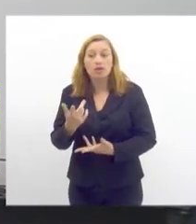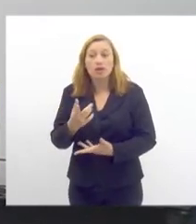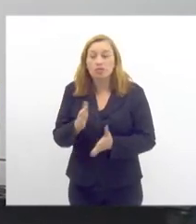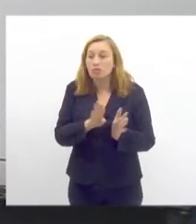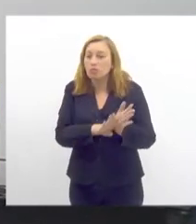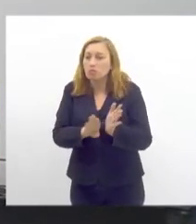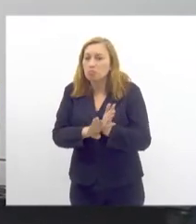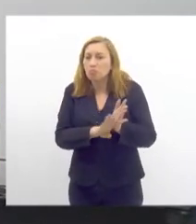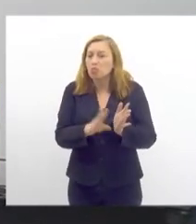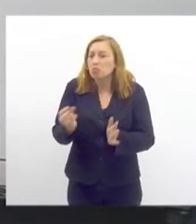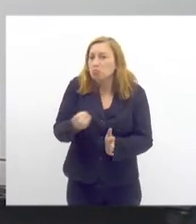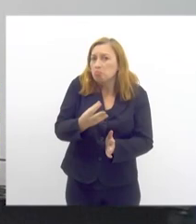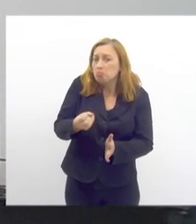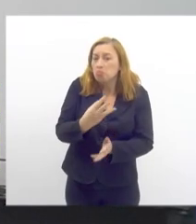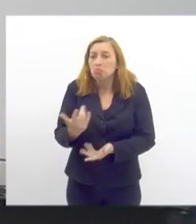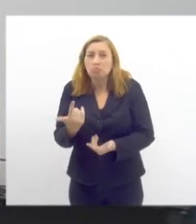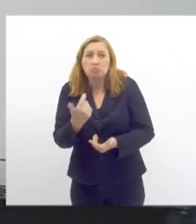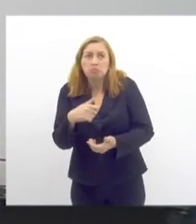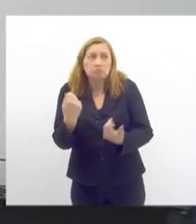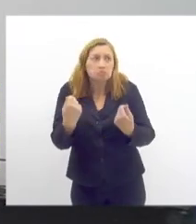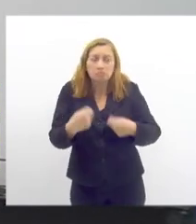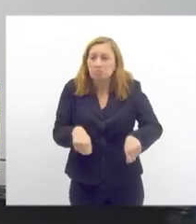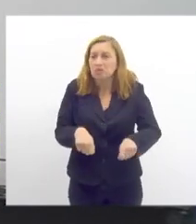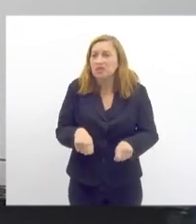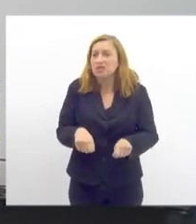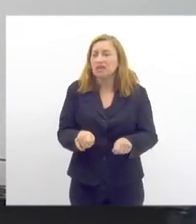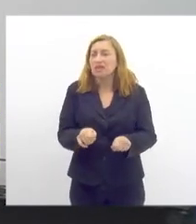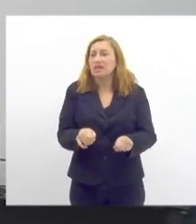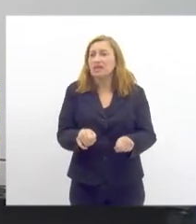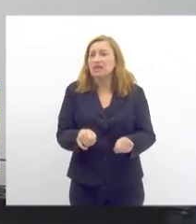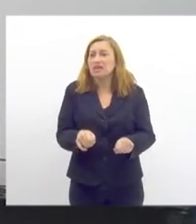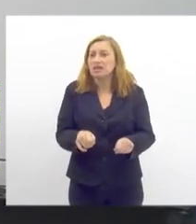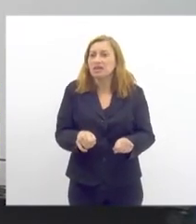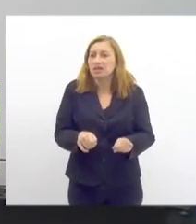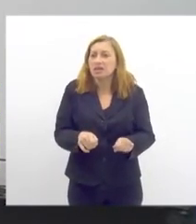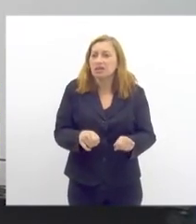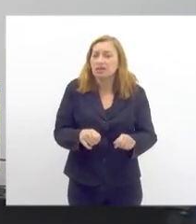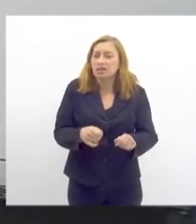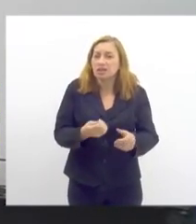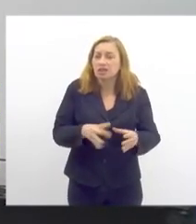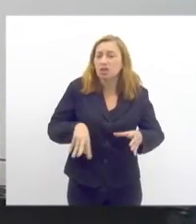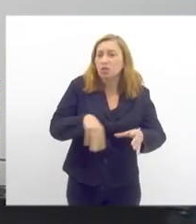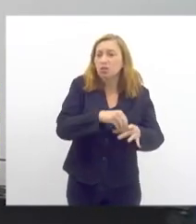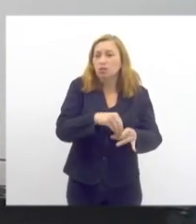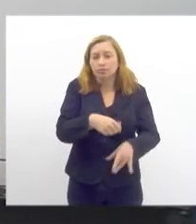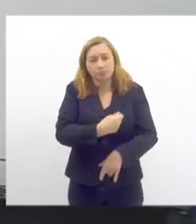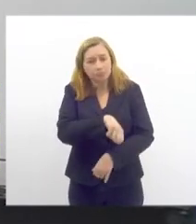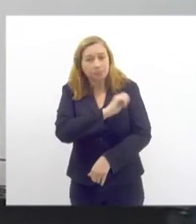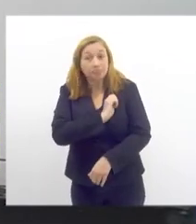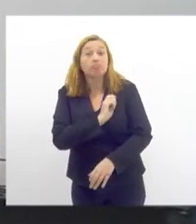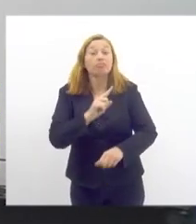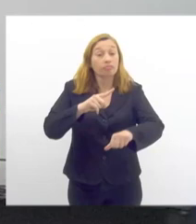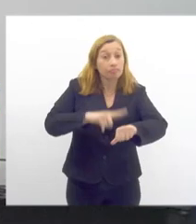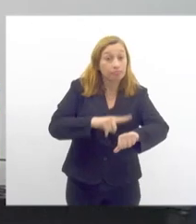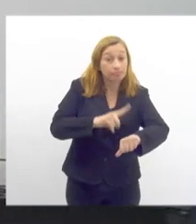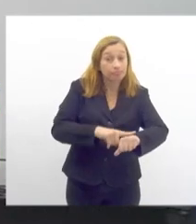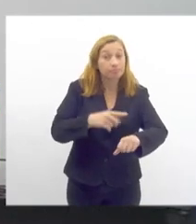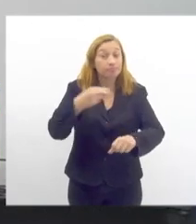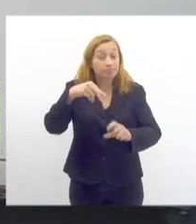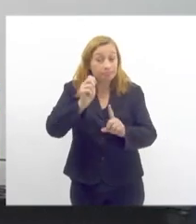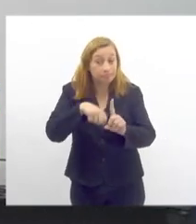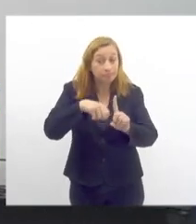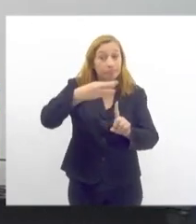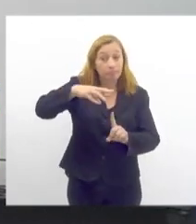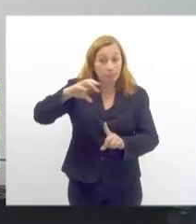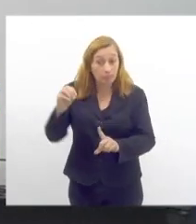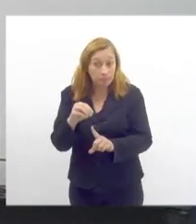que não precisaria submeter à ótica do regime de recuperação fiscal. Naquele momento, em março, a gente estava em um